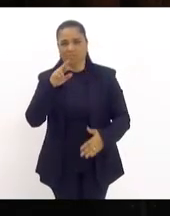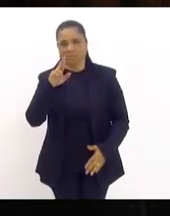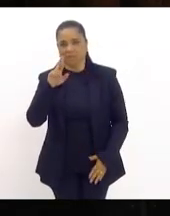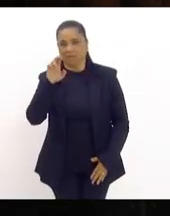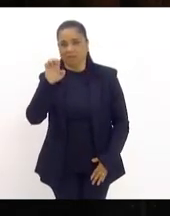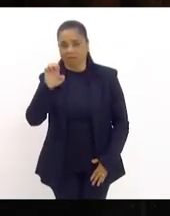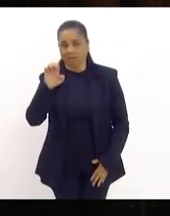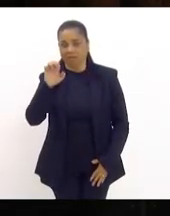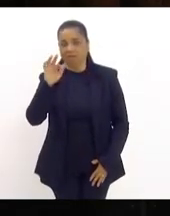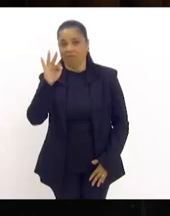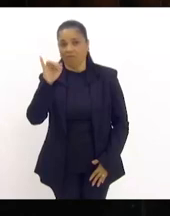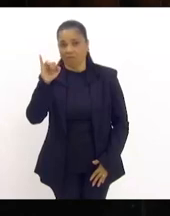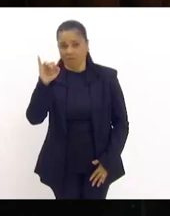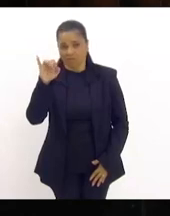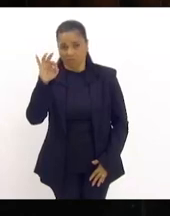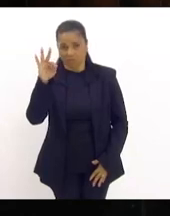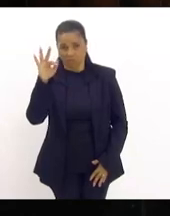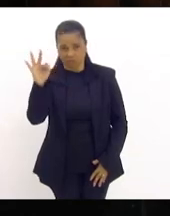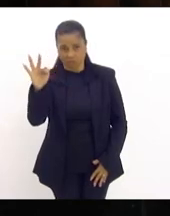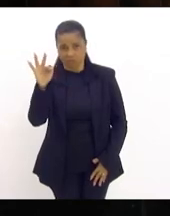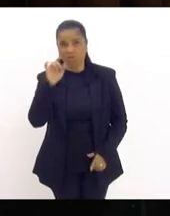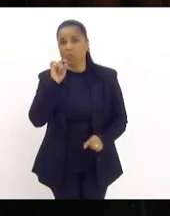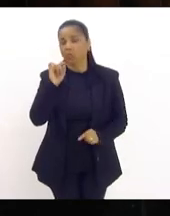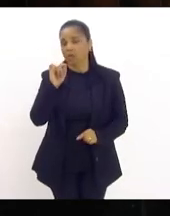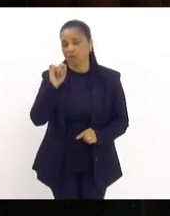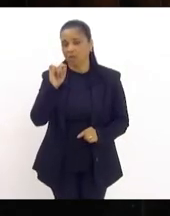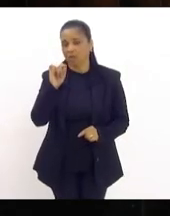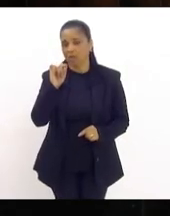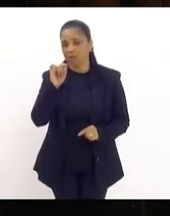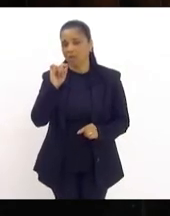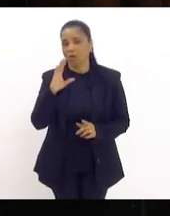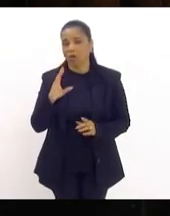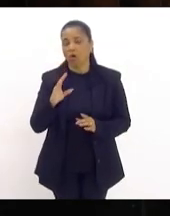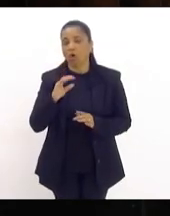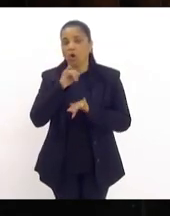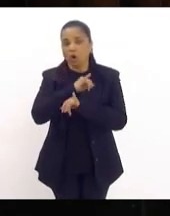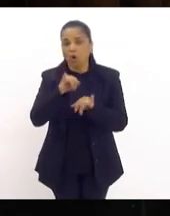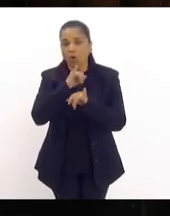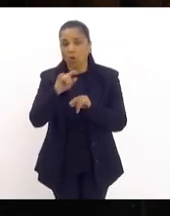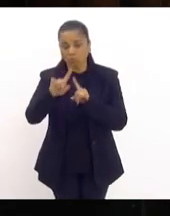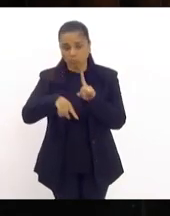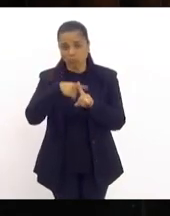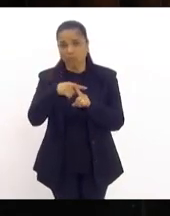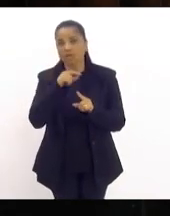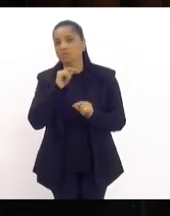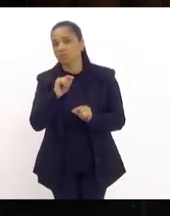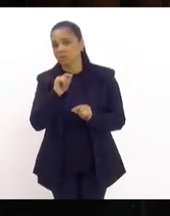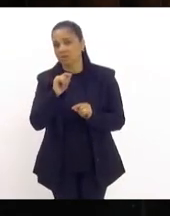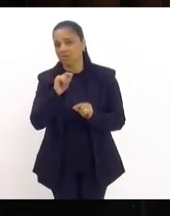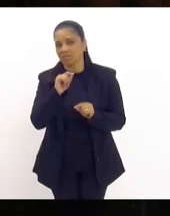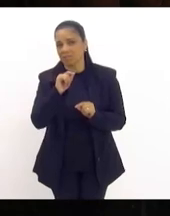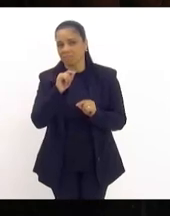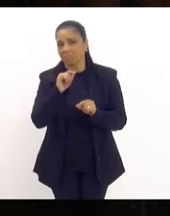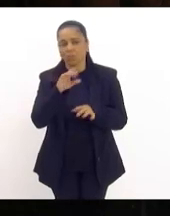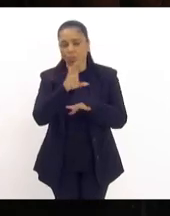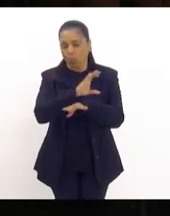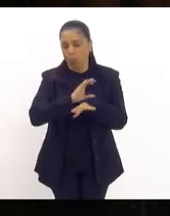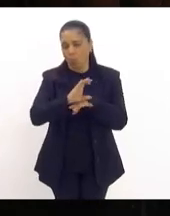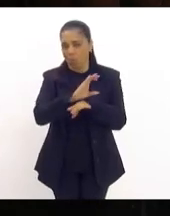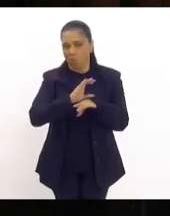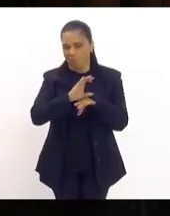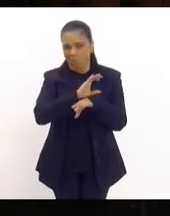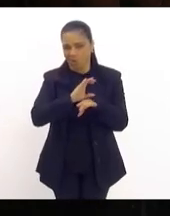O conceito de devedor quanto mais não está regulamentado no Congresso Nacional.